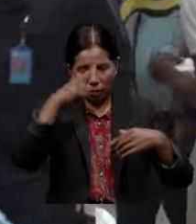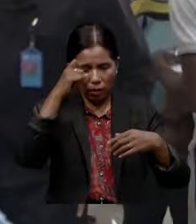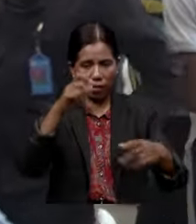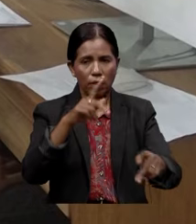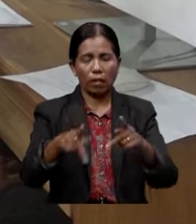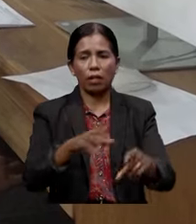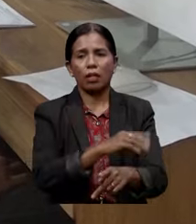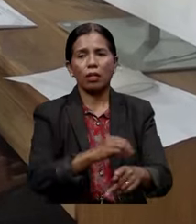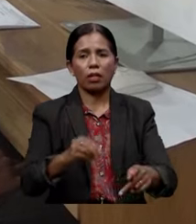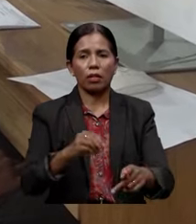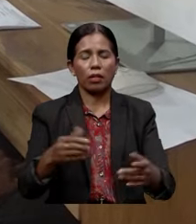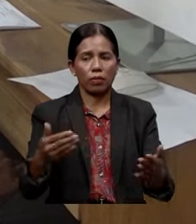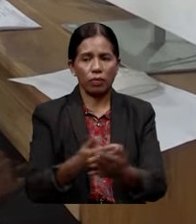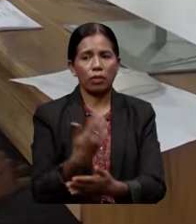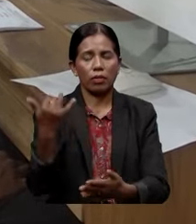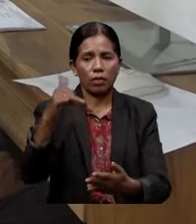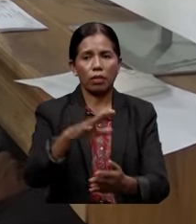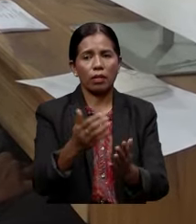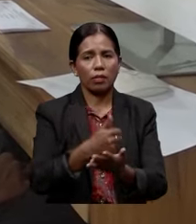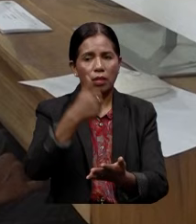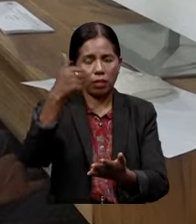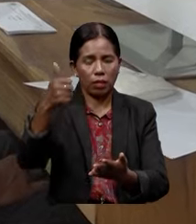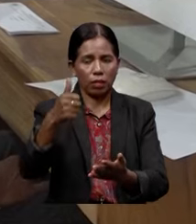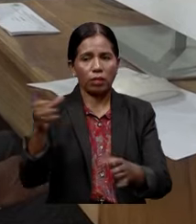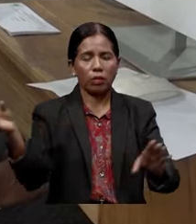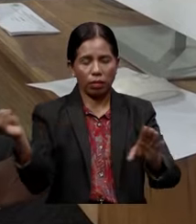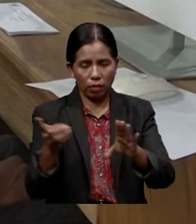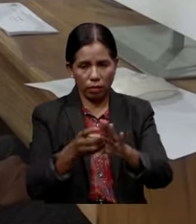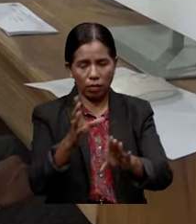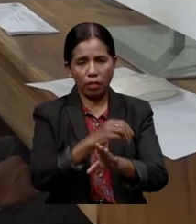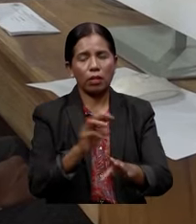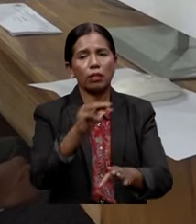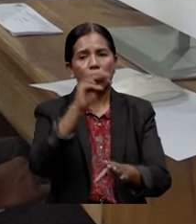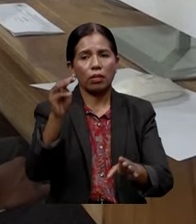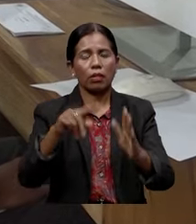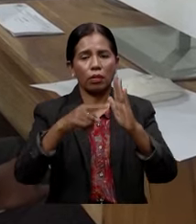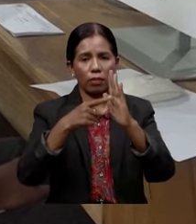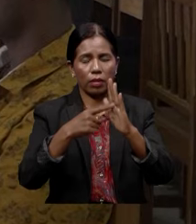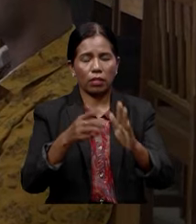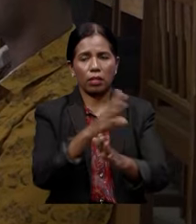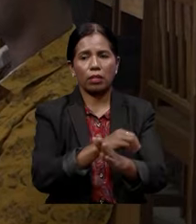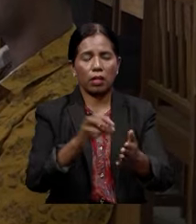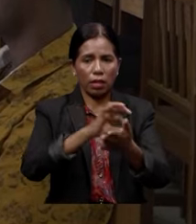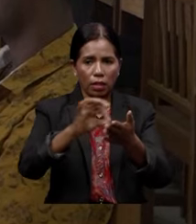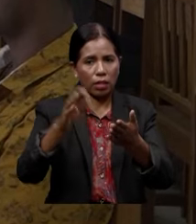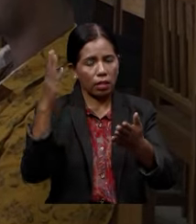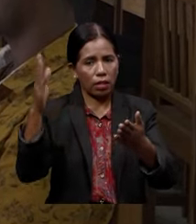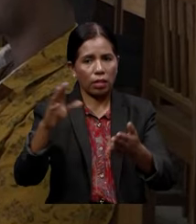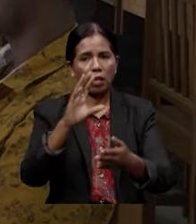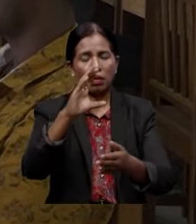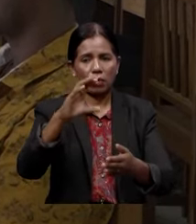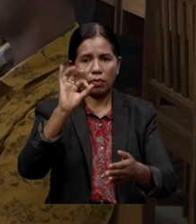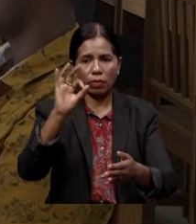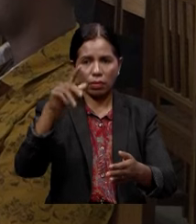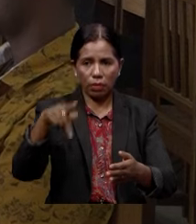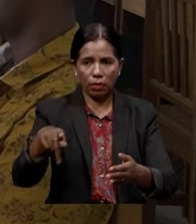candidato guarda prisional foi um Sira Nebe, Leona e a seleção de documentos. Segunda né, a rua ir prova escrita e a função pública